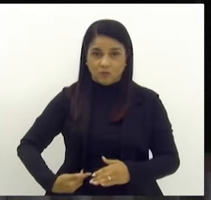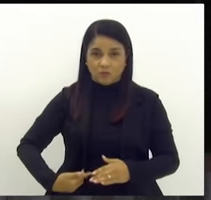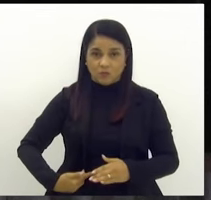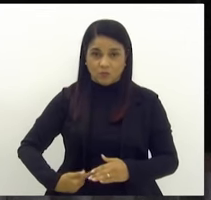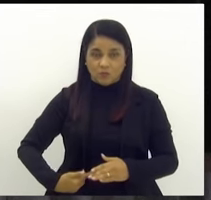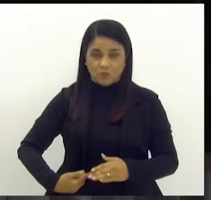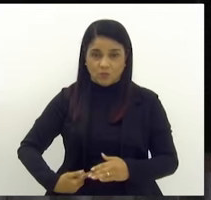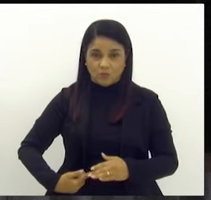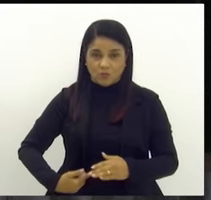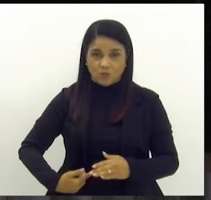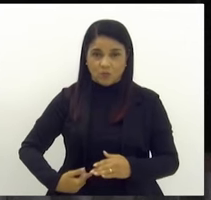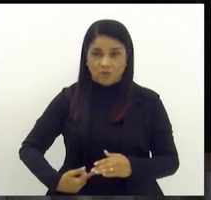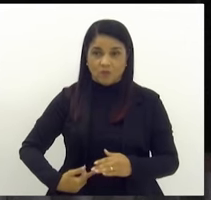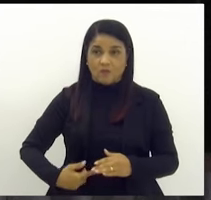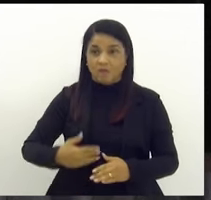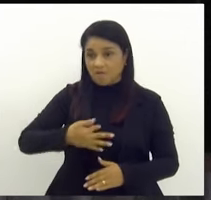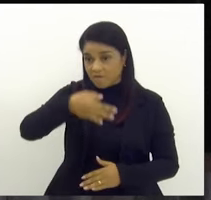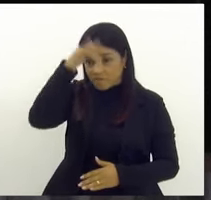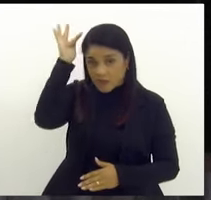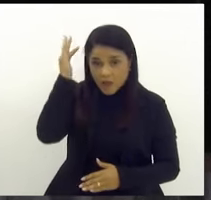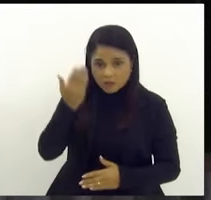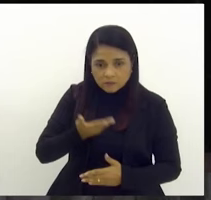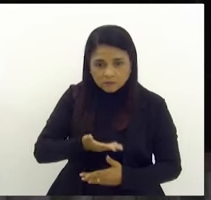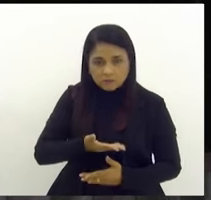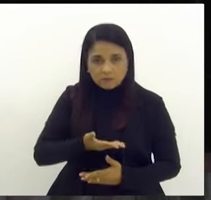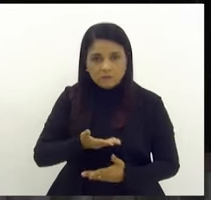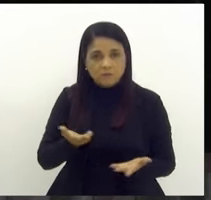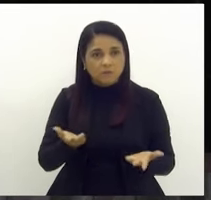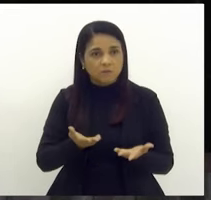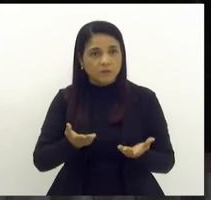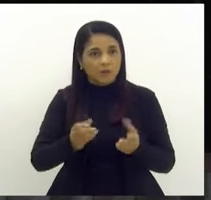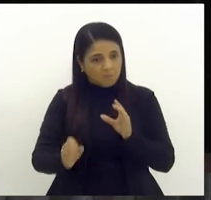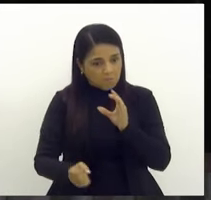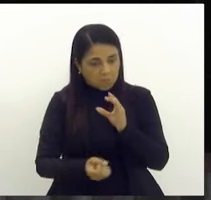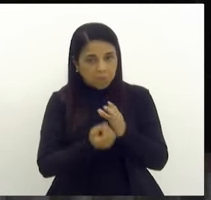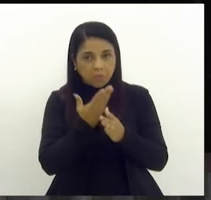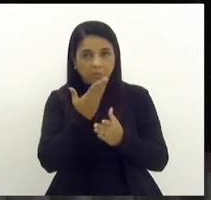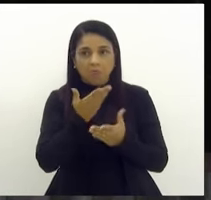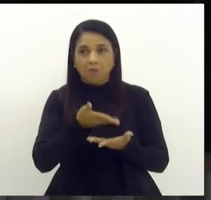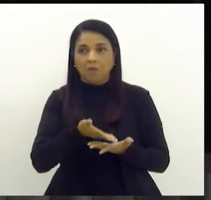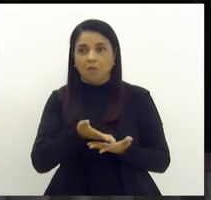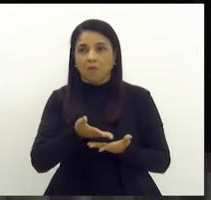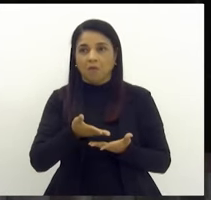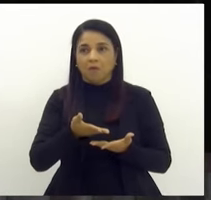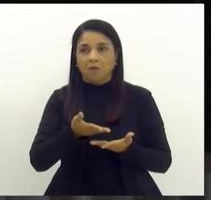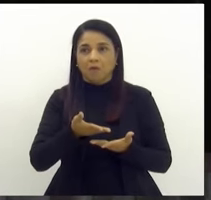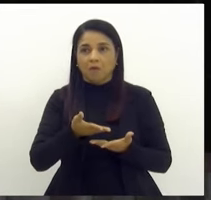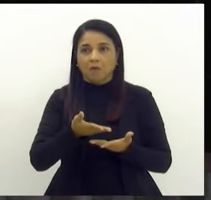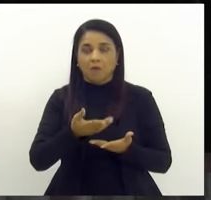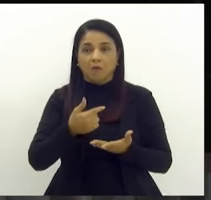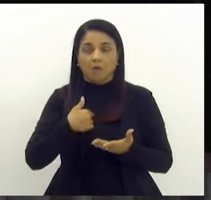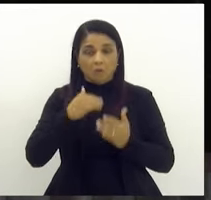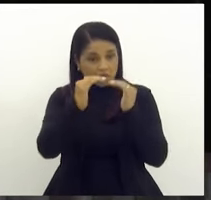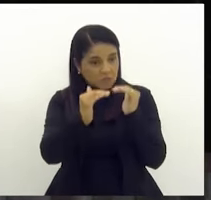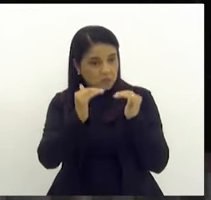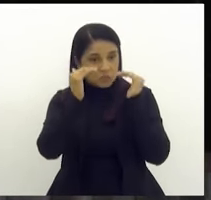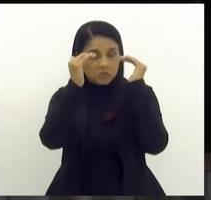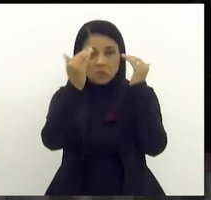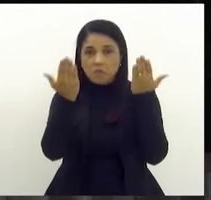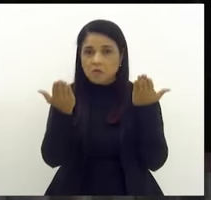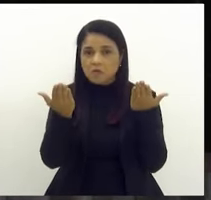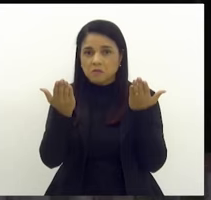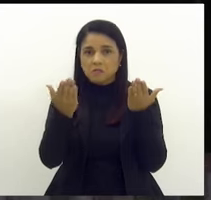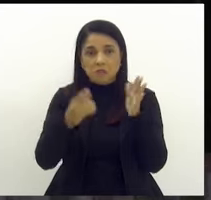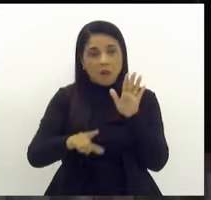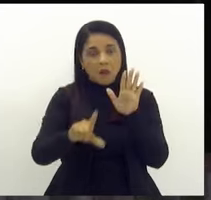outra inclusive até o Fred Chico né foi citado aqui como autor porque para mexer no fundo seano como foi uma uma